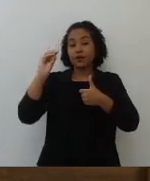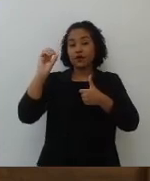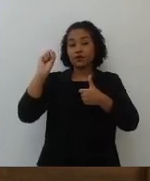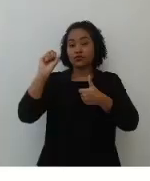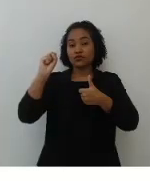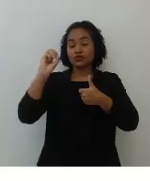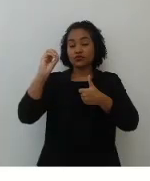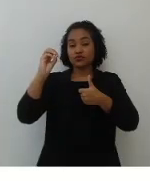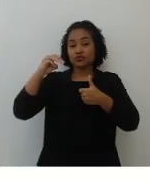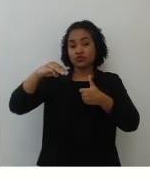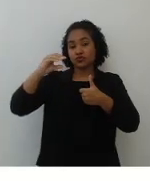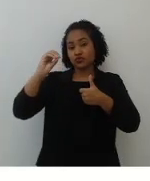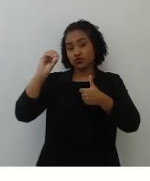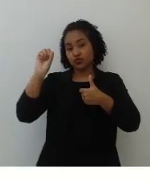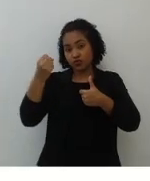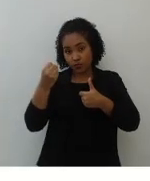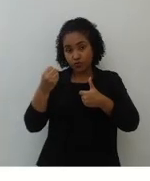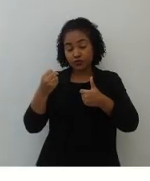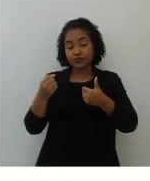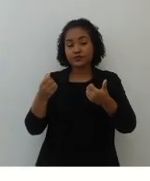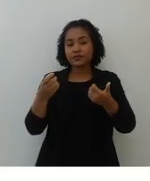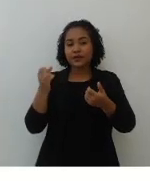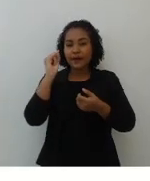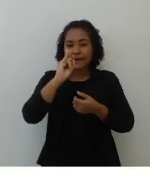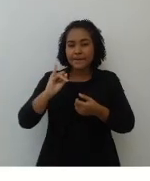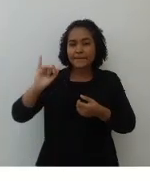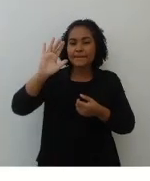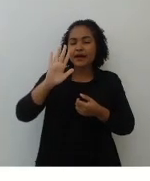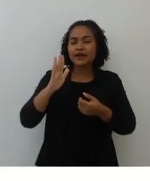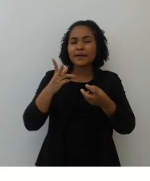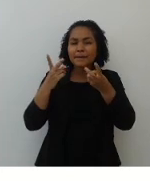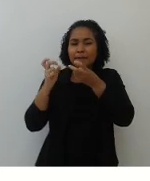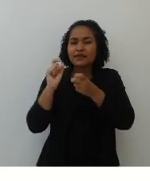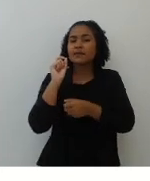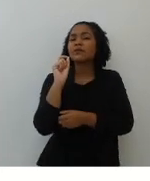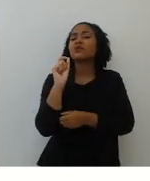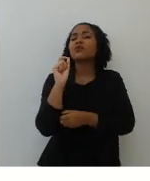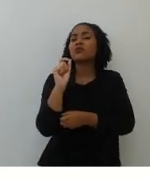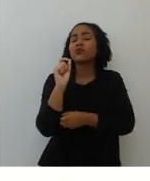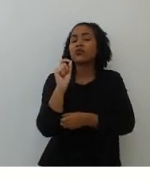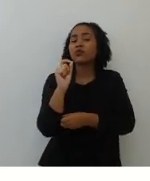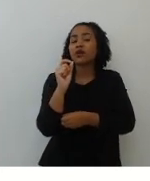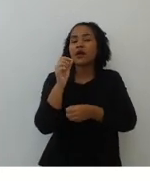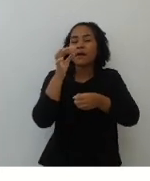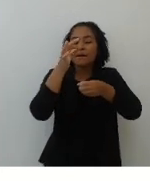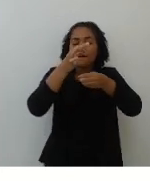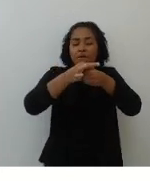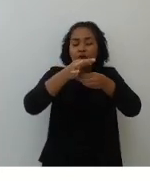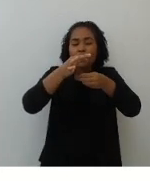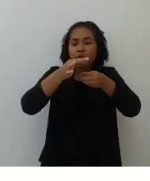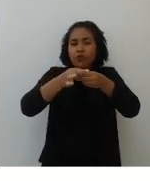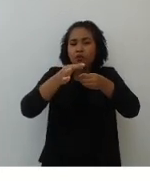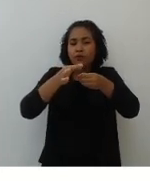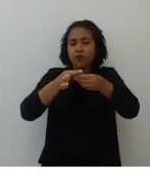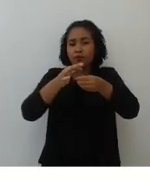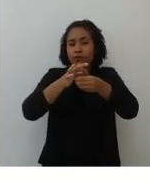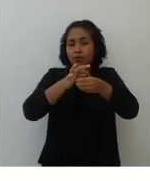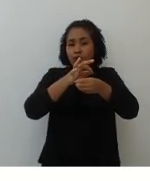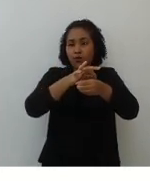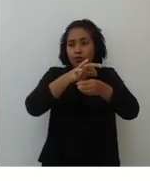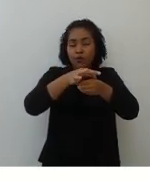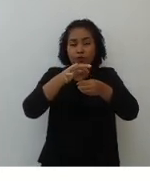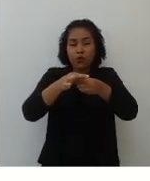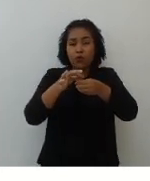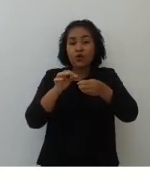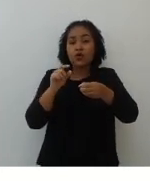Dá uma olhadinha na figura, tá, de uma célula e aí a gente pode perceber vários pontinhos, né, aí na